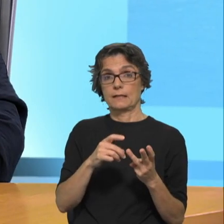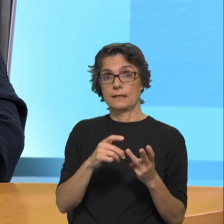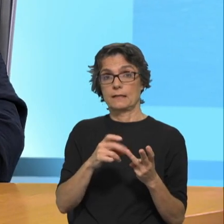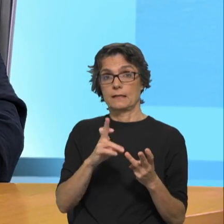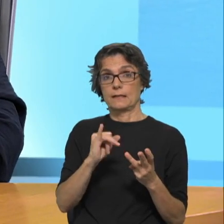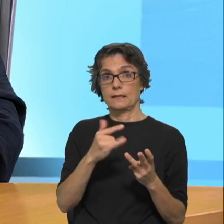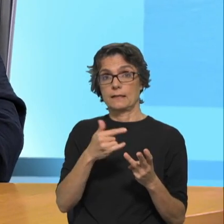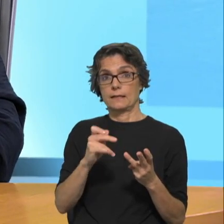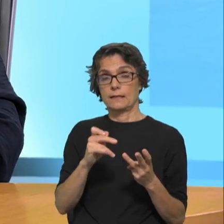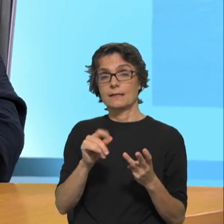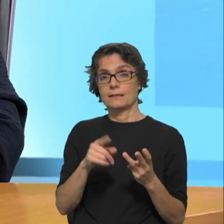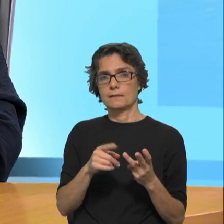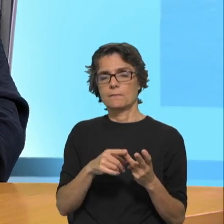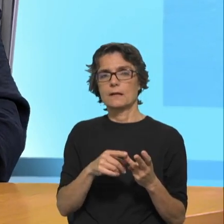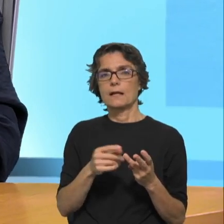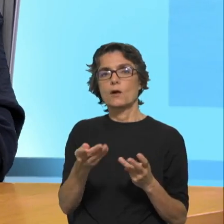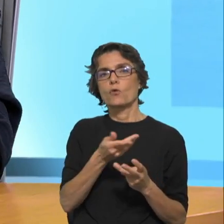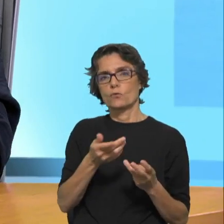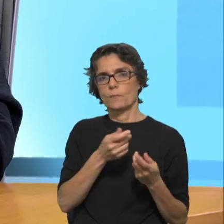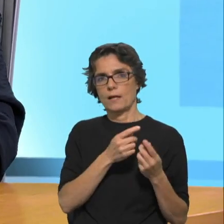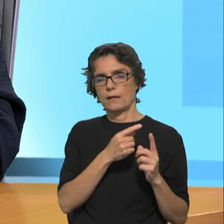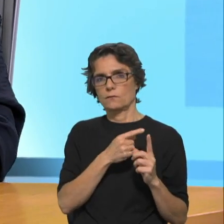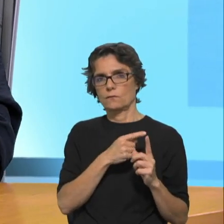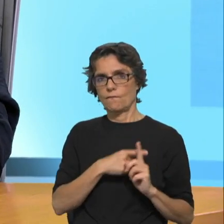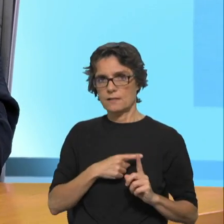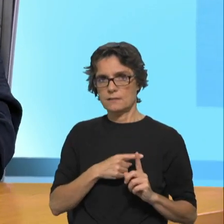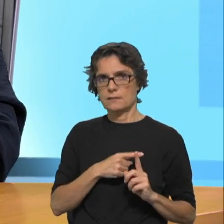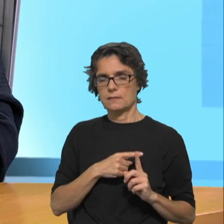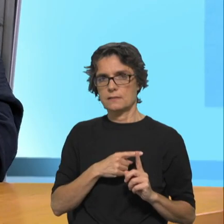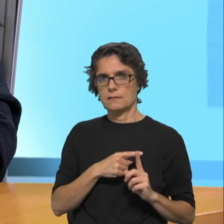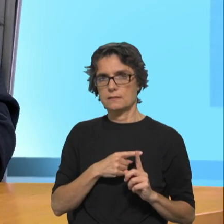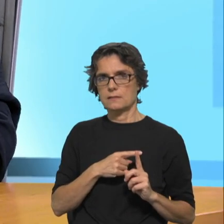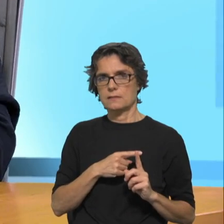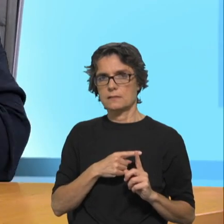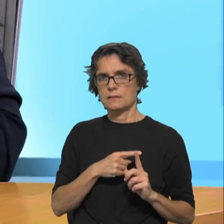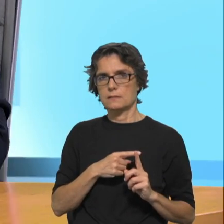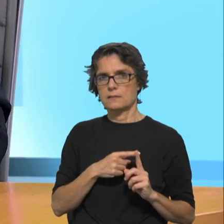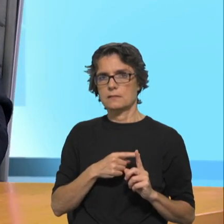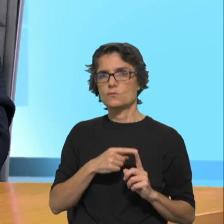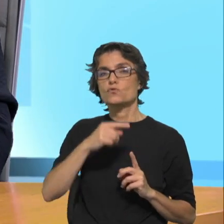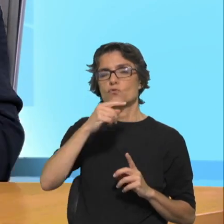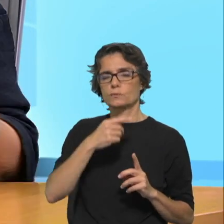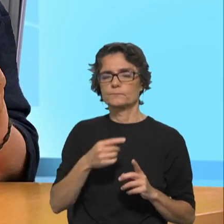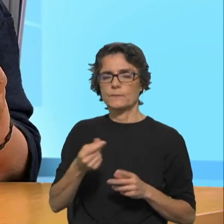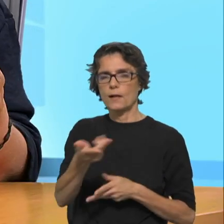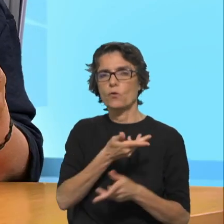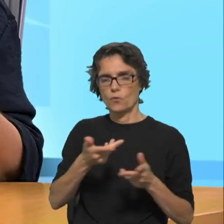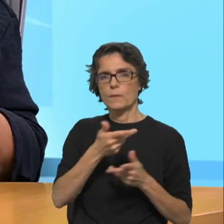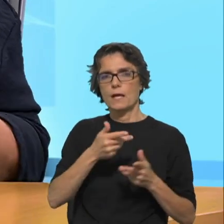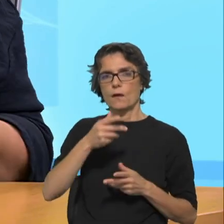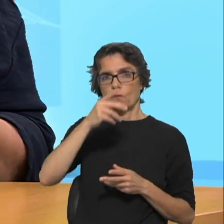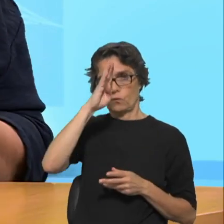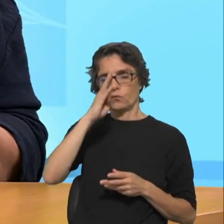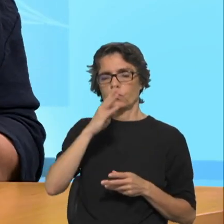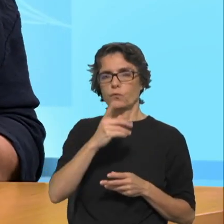envolvida também na economia de Francisco e pertence a este movimento, ao movimento internacional Economia de Francisco. Naturalmente, qual é a perspectiva